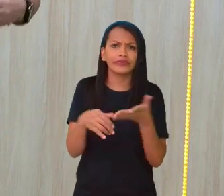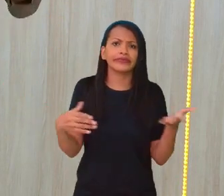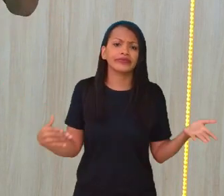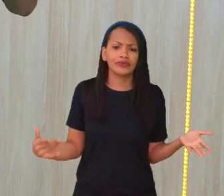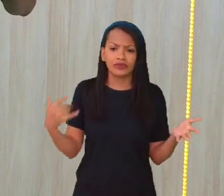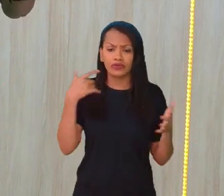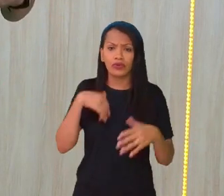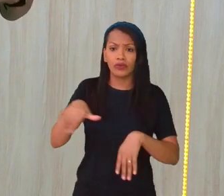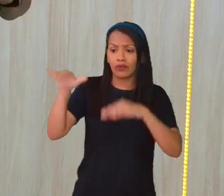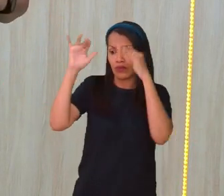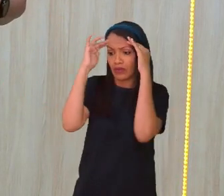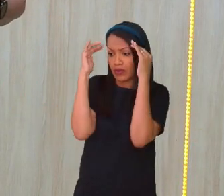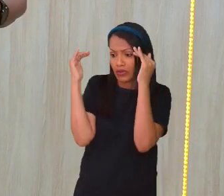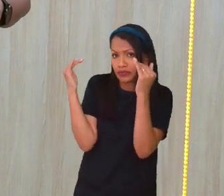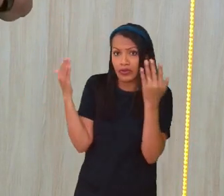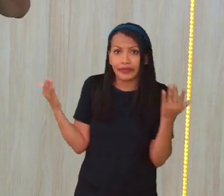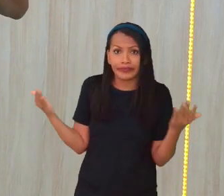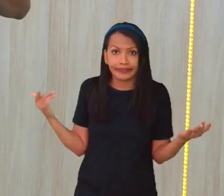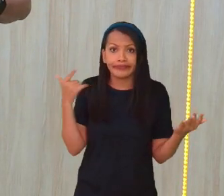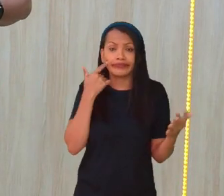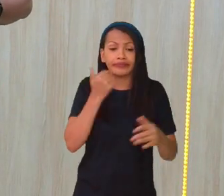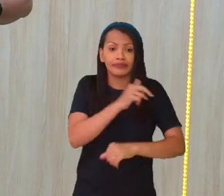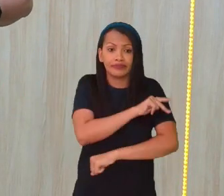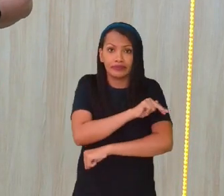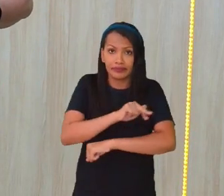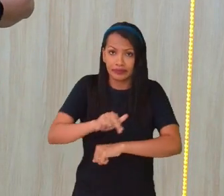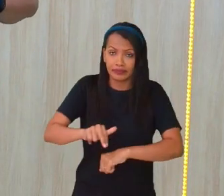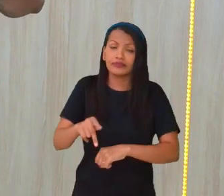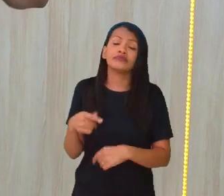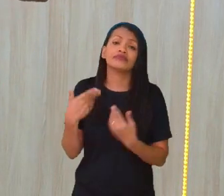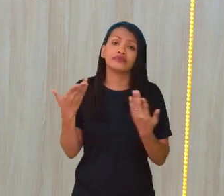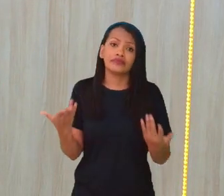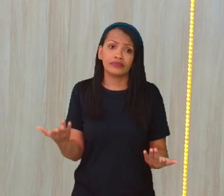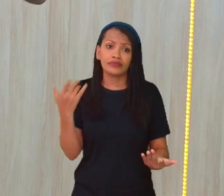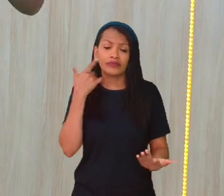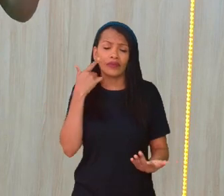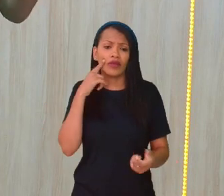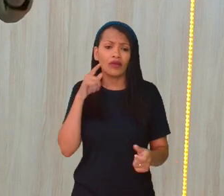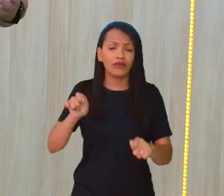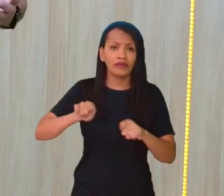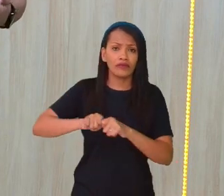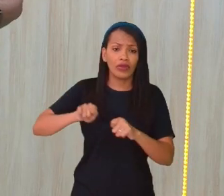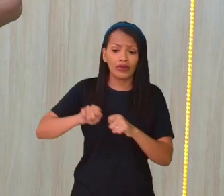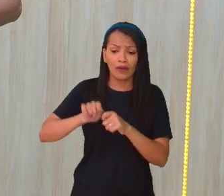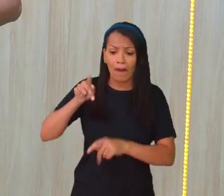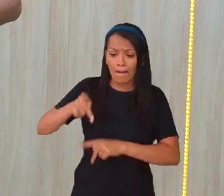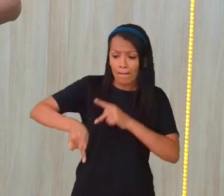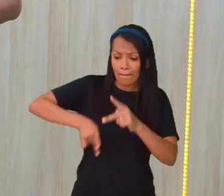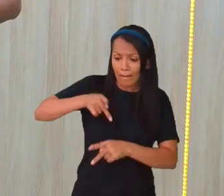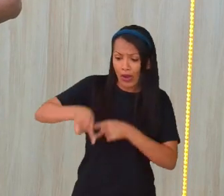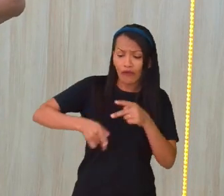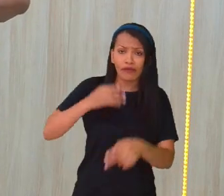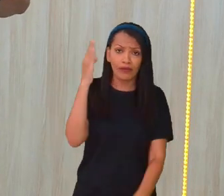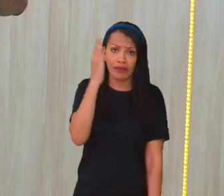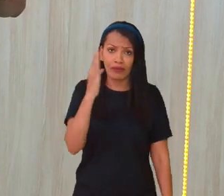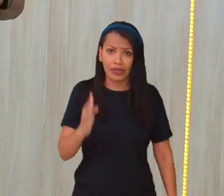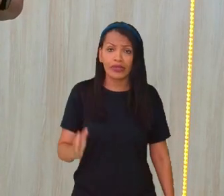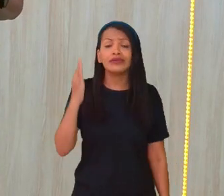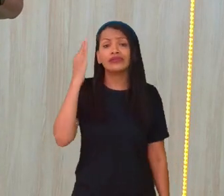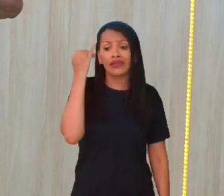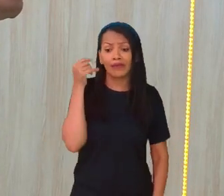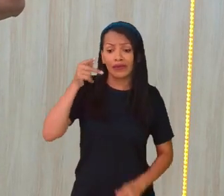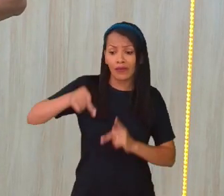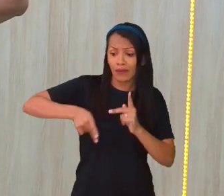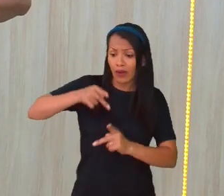do respeito, né, às etnias que formaram o povo brasileiro. A gente sabe que o povo